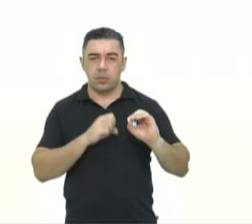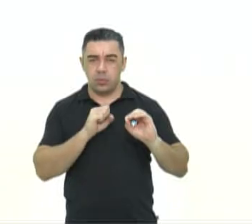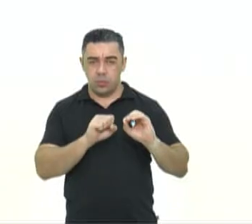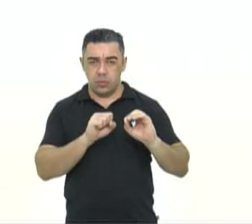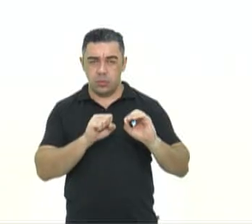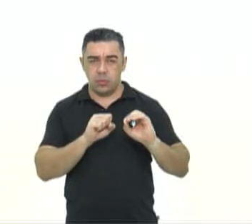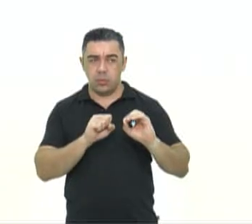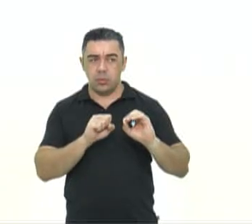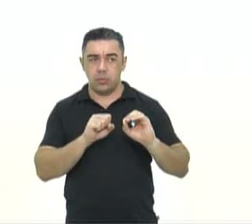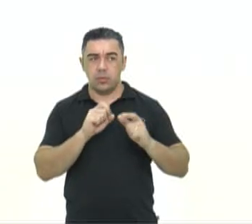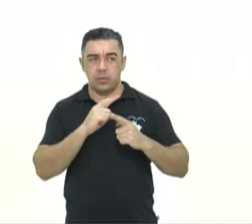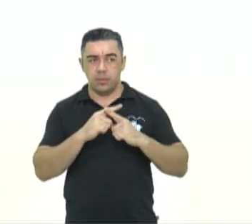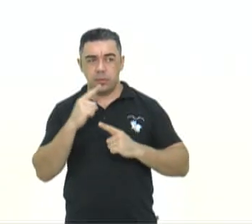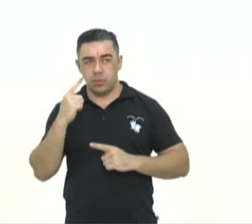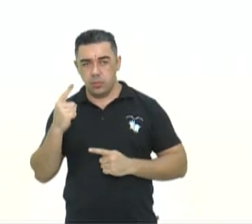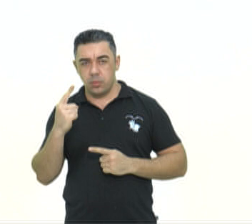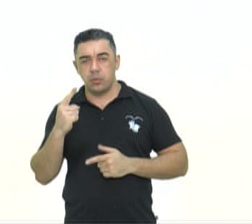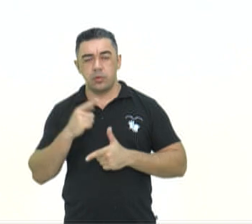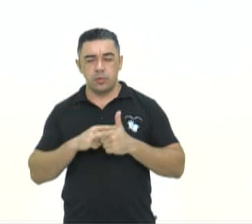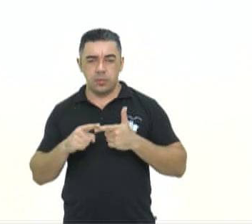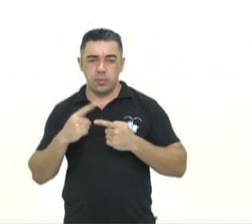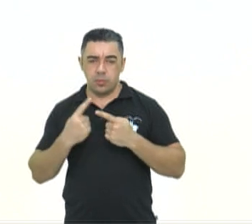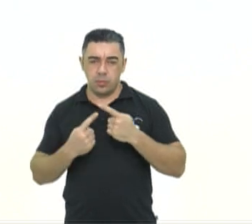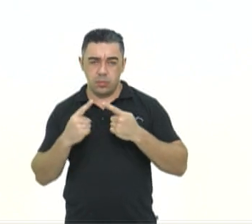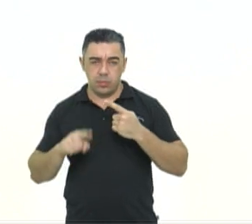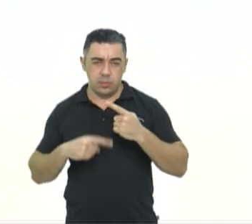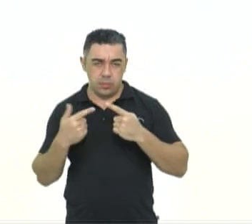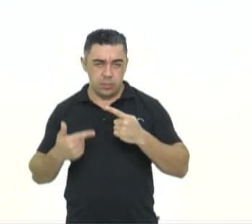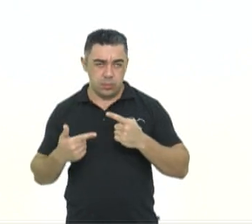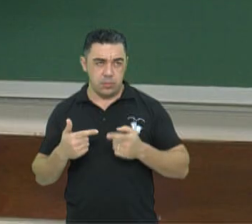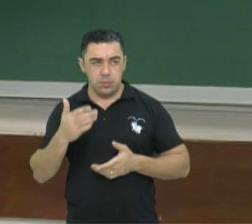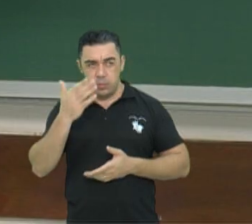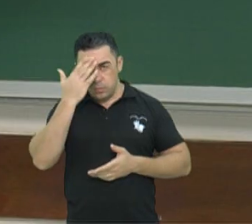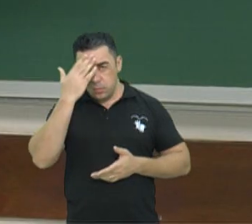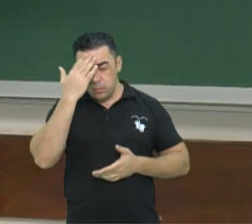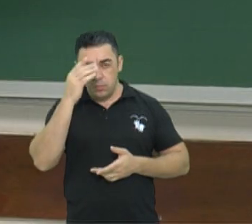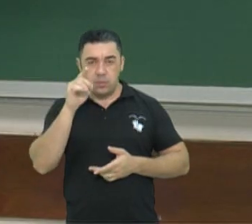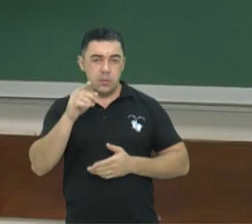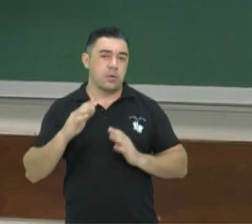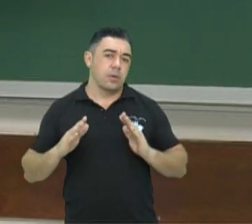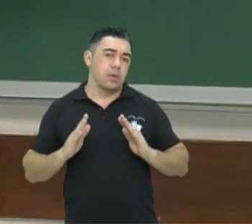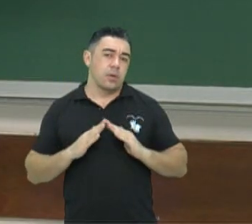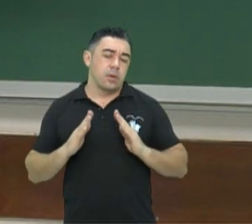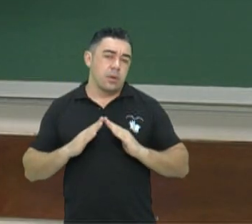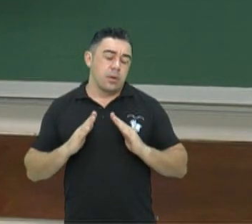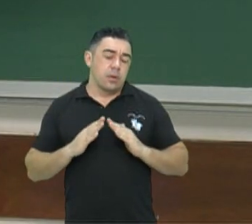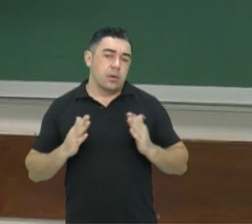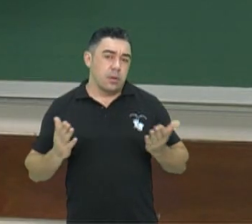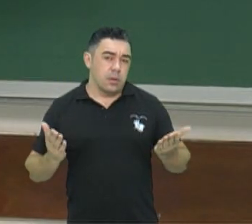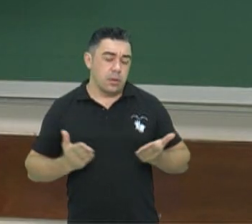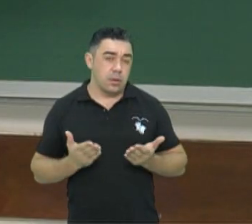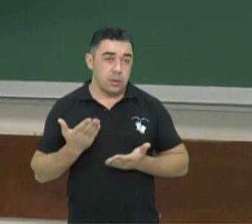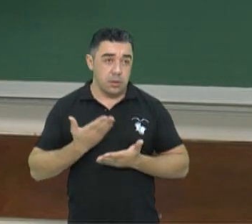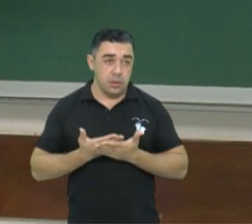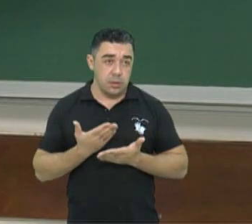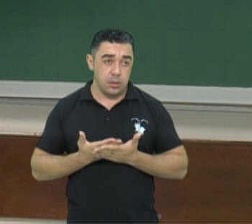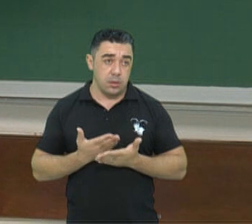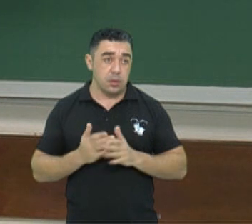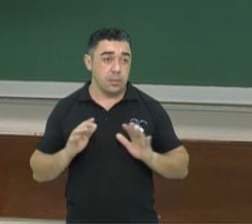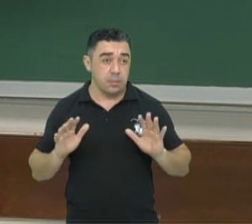0,8 dividido por 1,2. Eu sei que você está em casa aí, né,